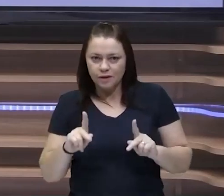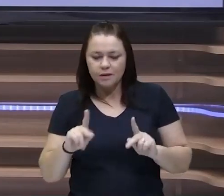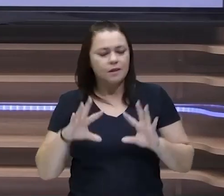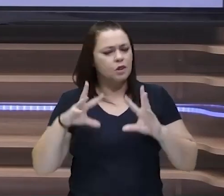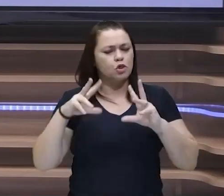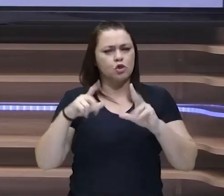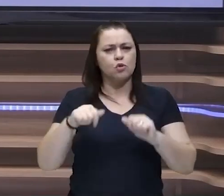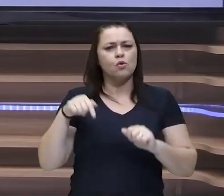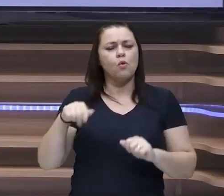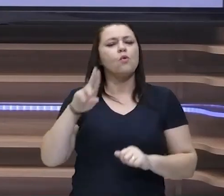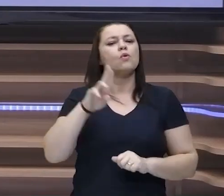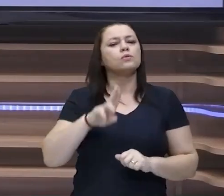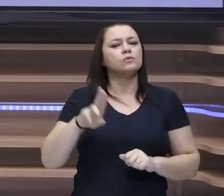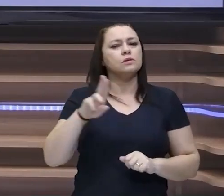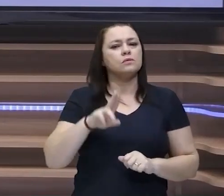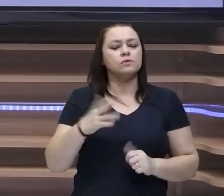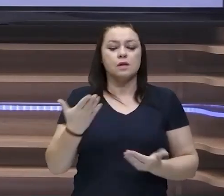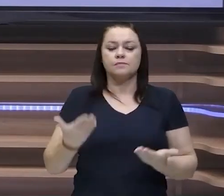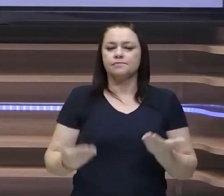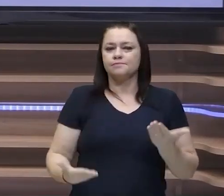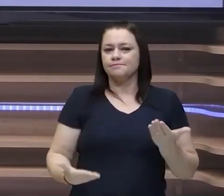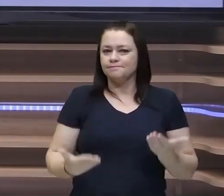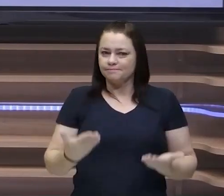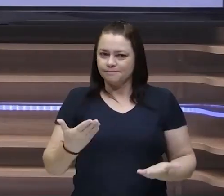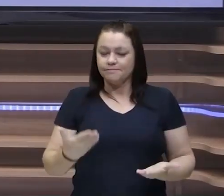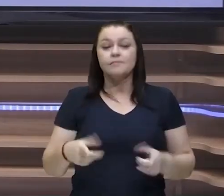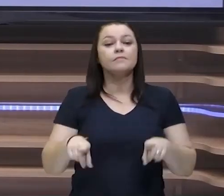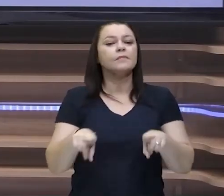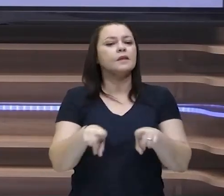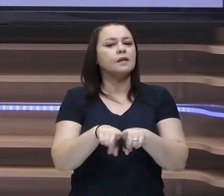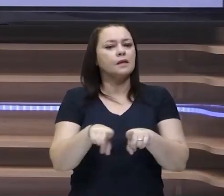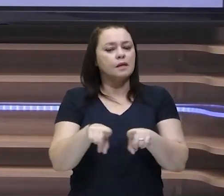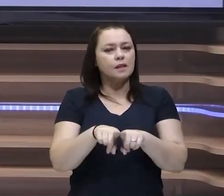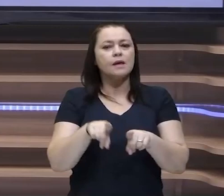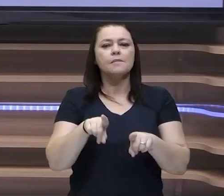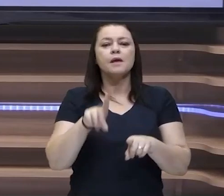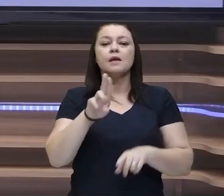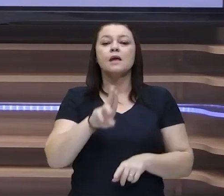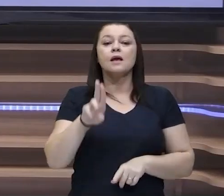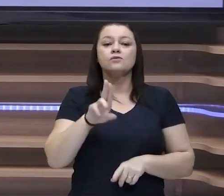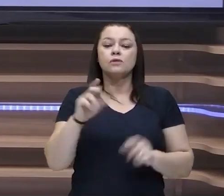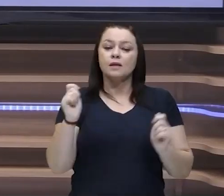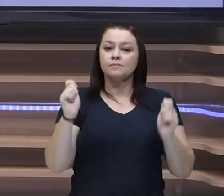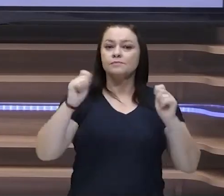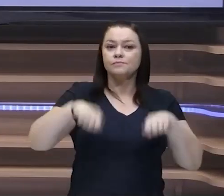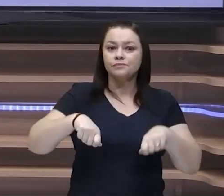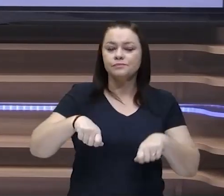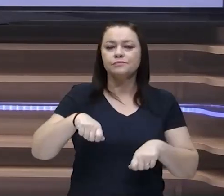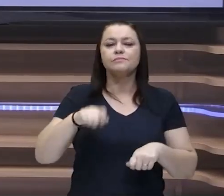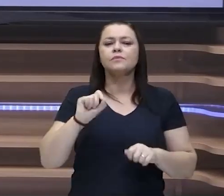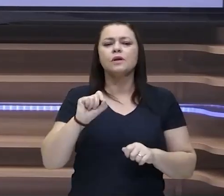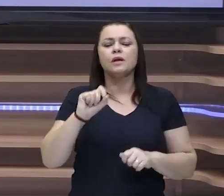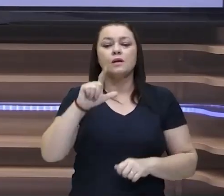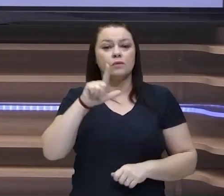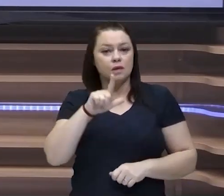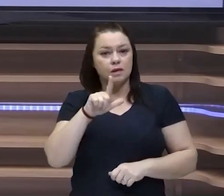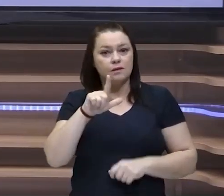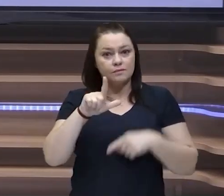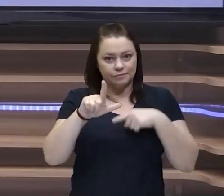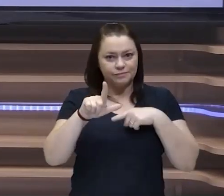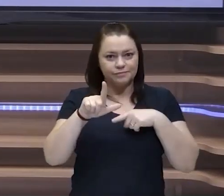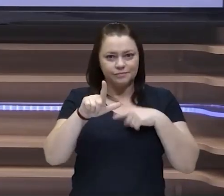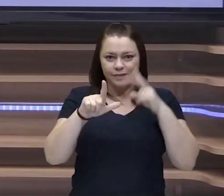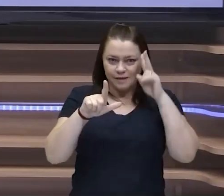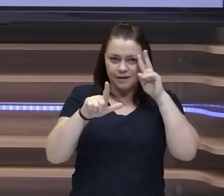eles são unidades o quê? De massa. E também nós temos o quê? As unidades de capacidade, que é quem? O litro, na verdade, o